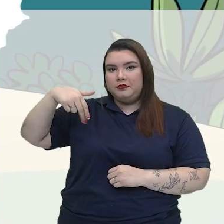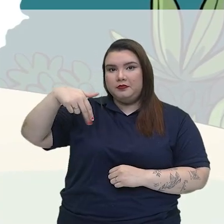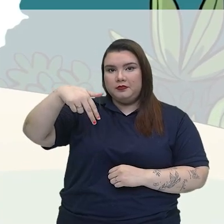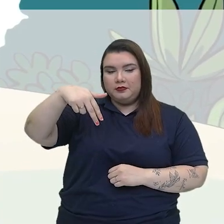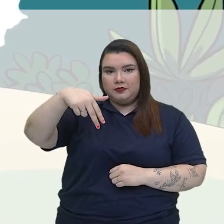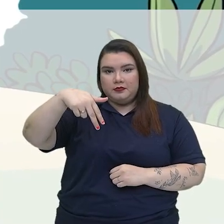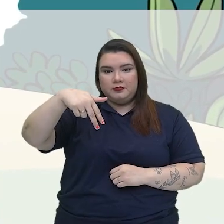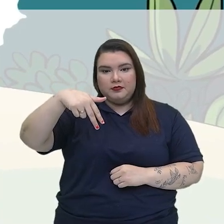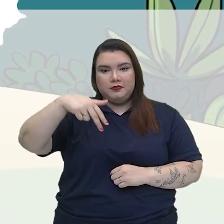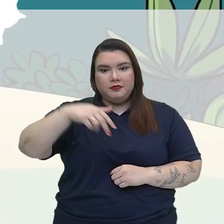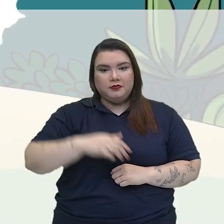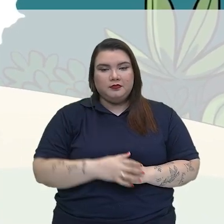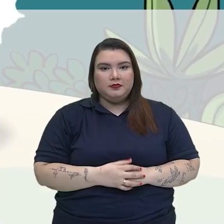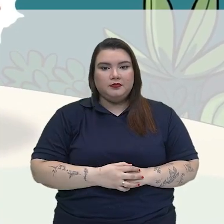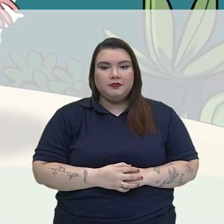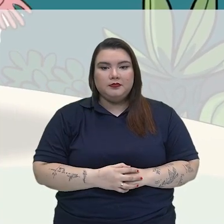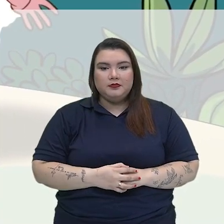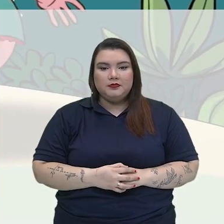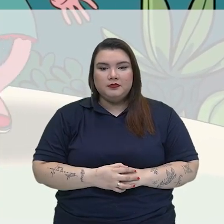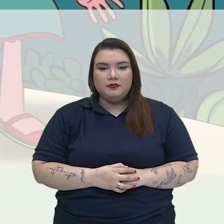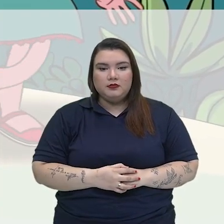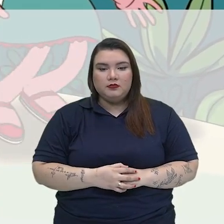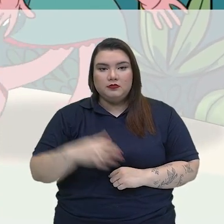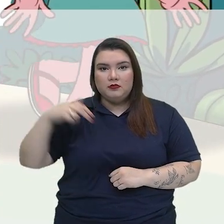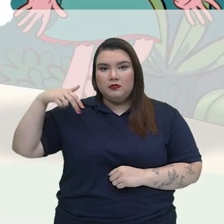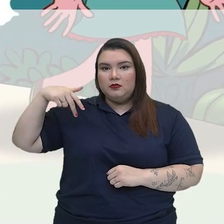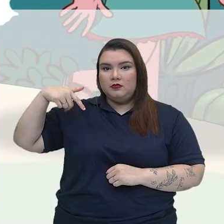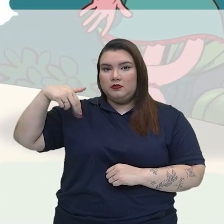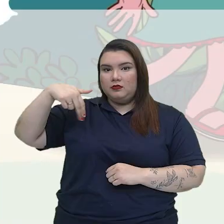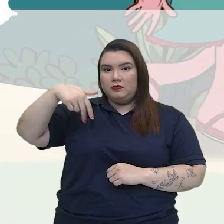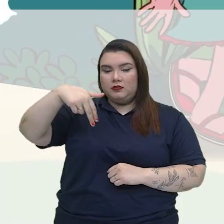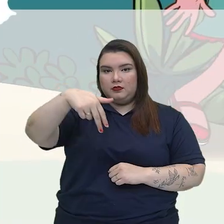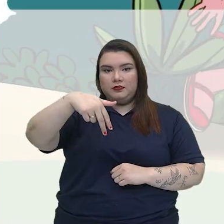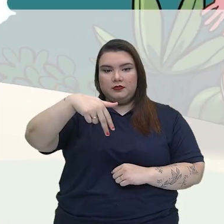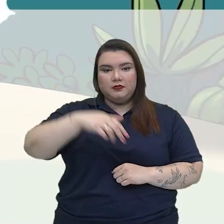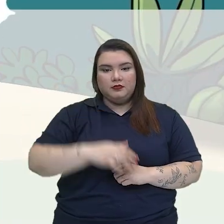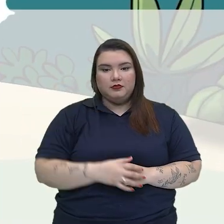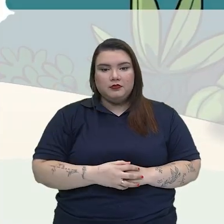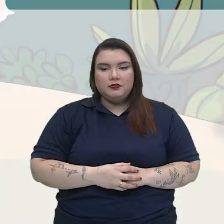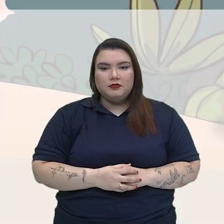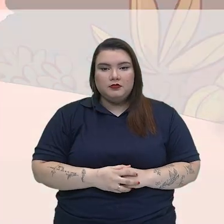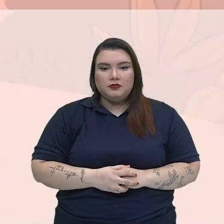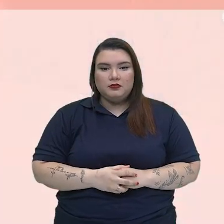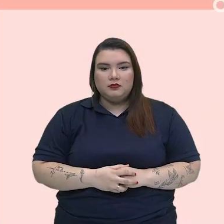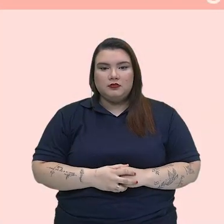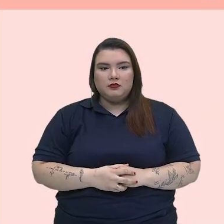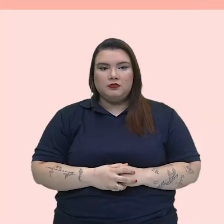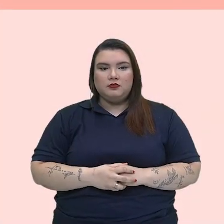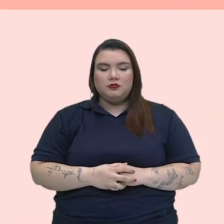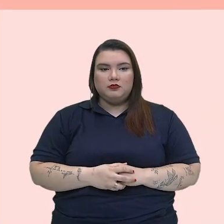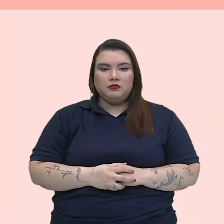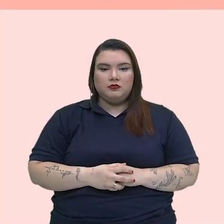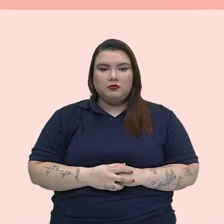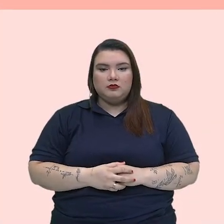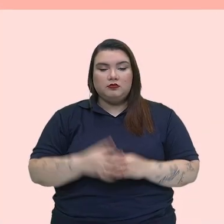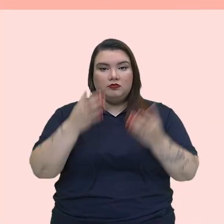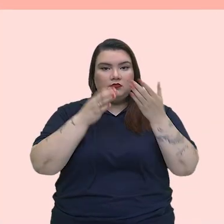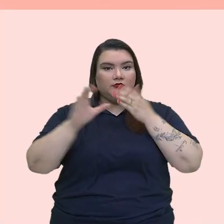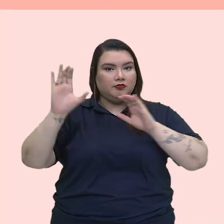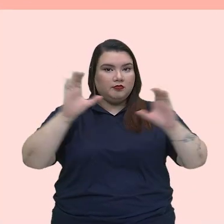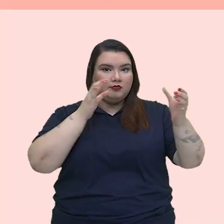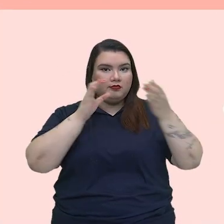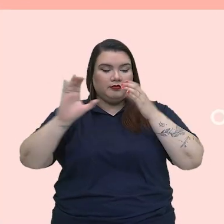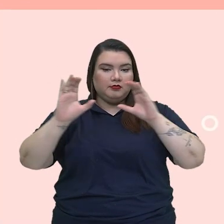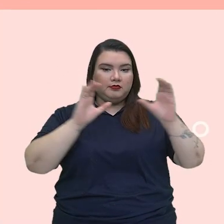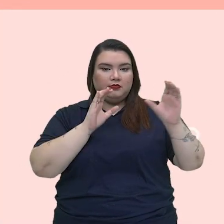To walk, caminhar. To walk, caminhar. To sing,